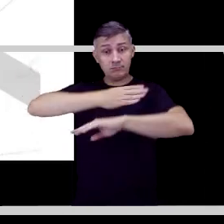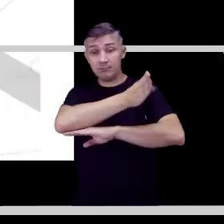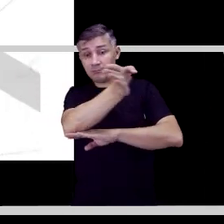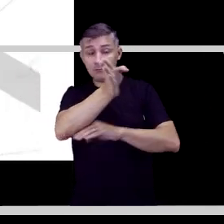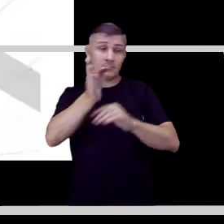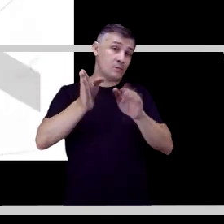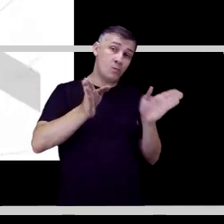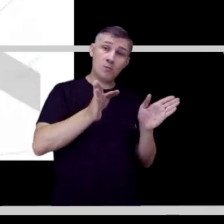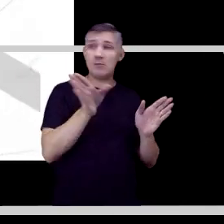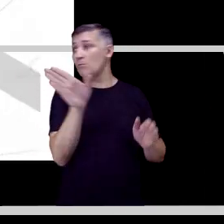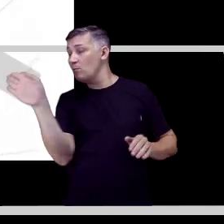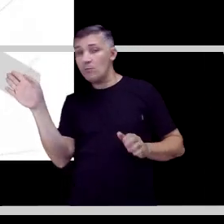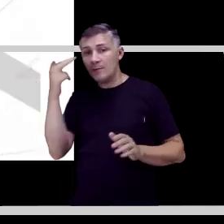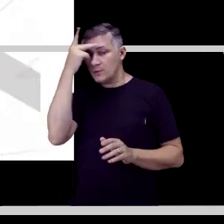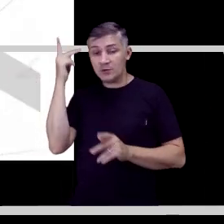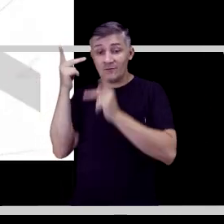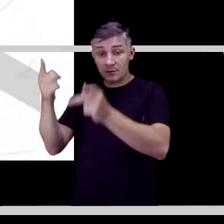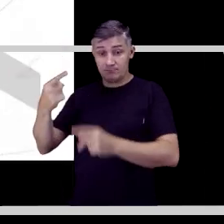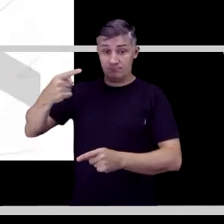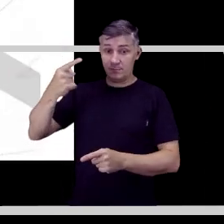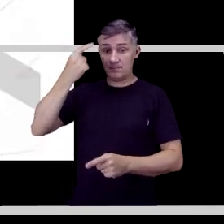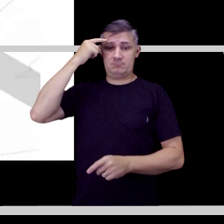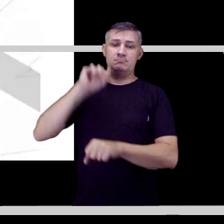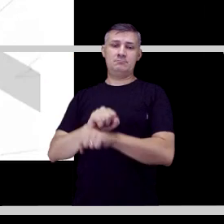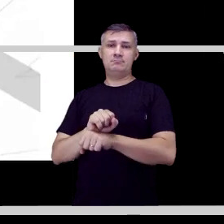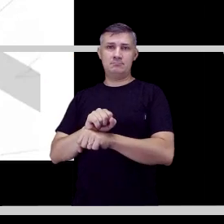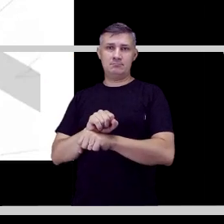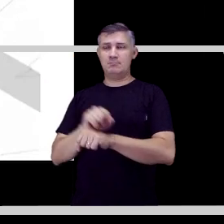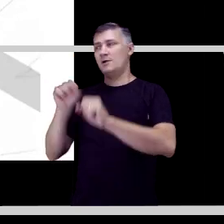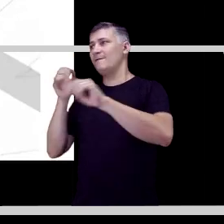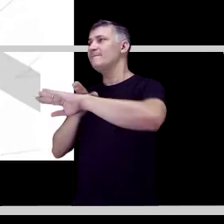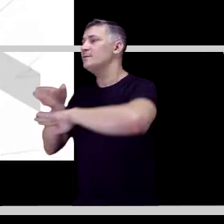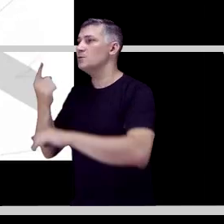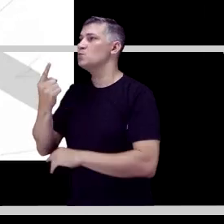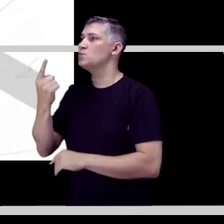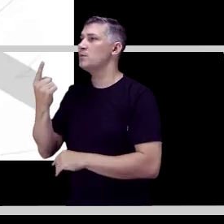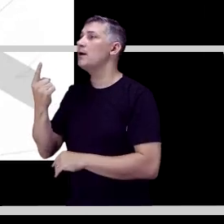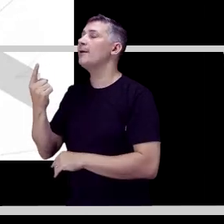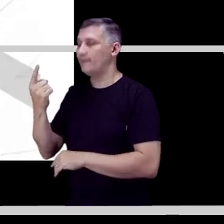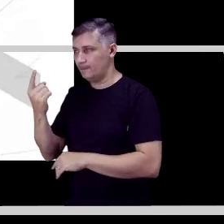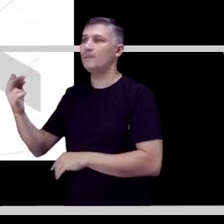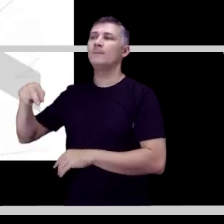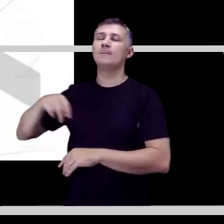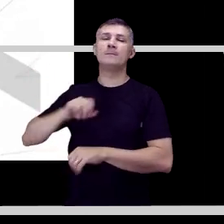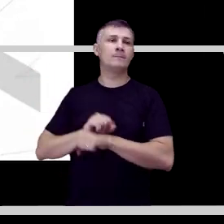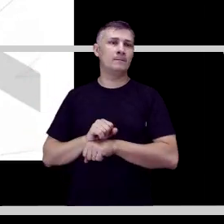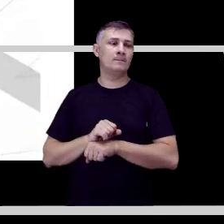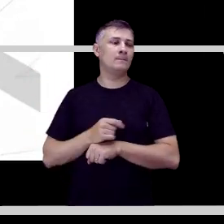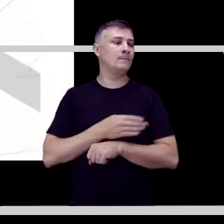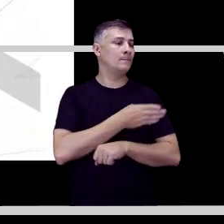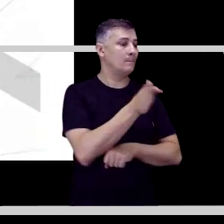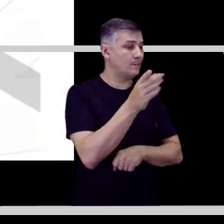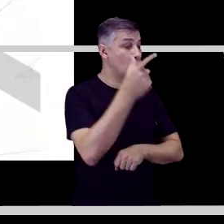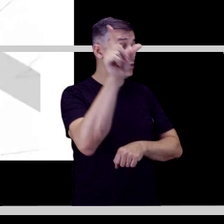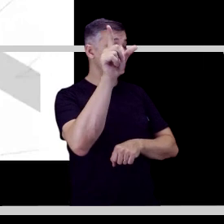exatamente os 4 momentos, né, com o corredor de transição, que dá contato, faz o visitante,